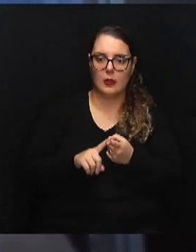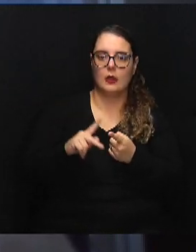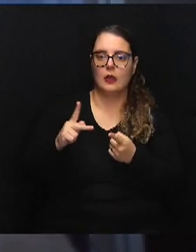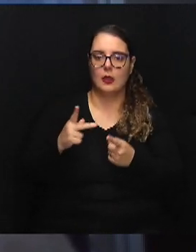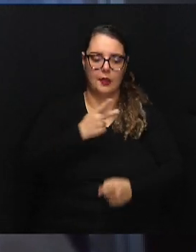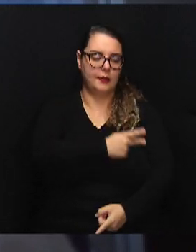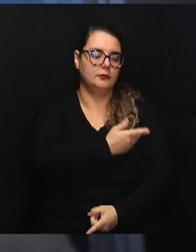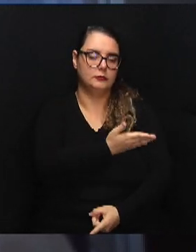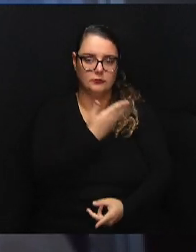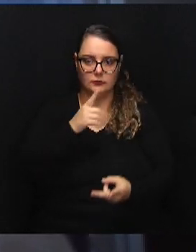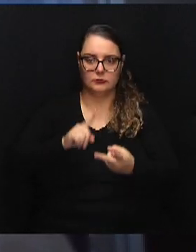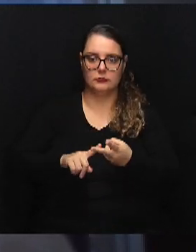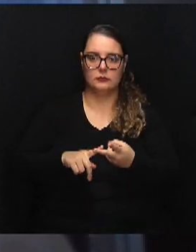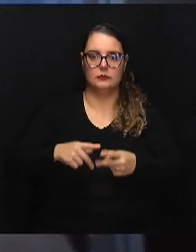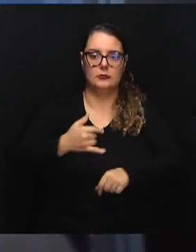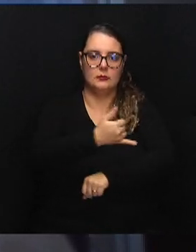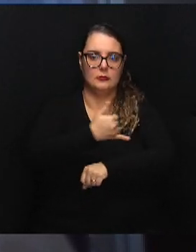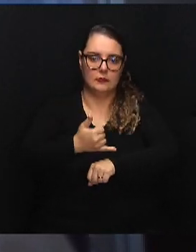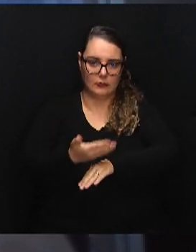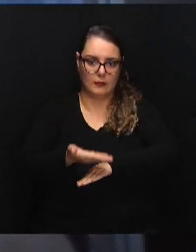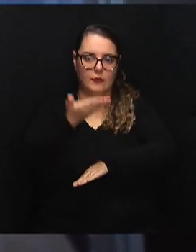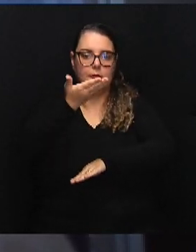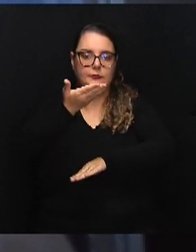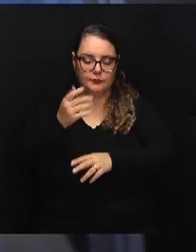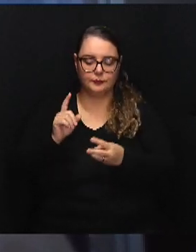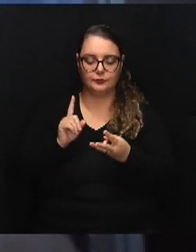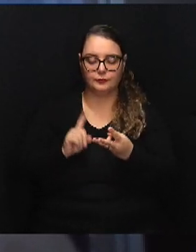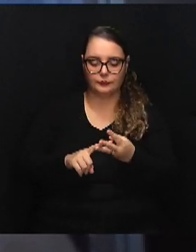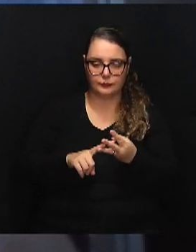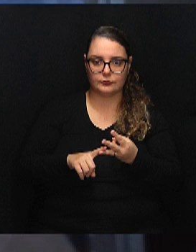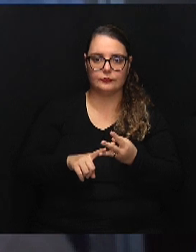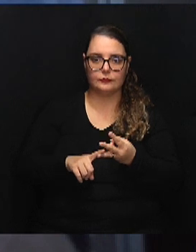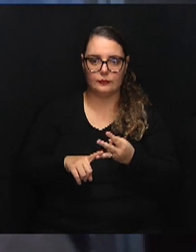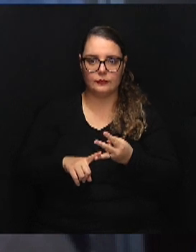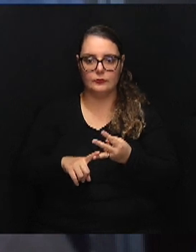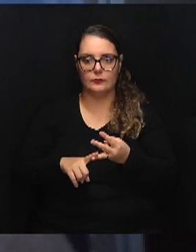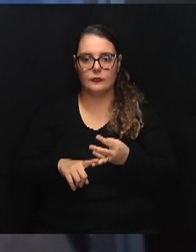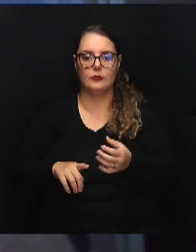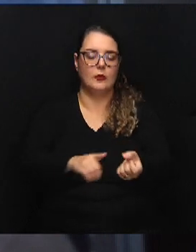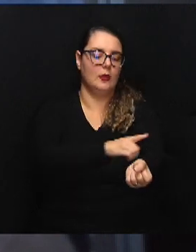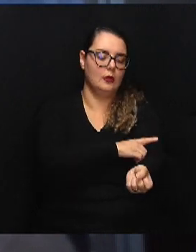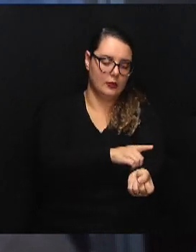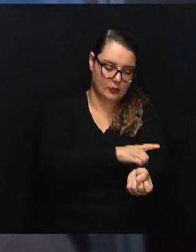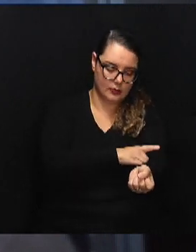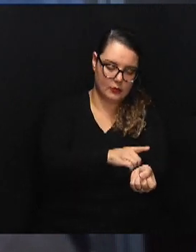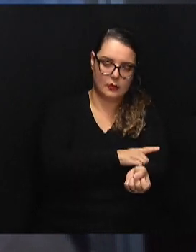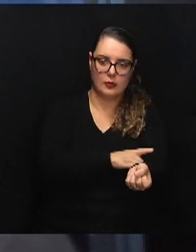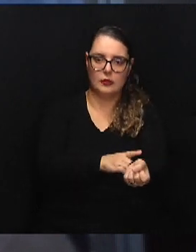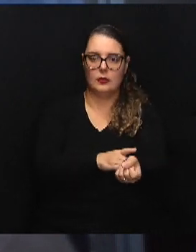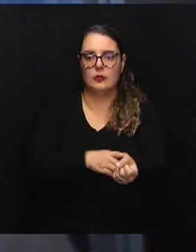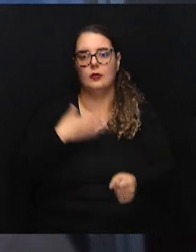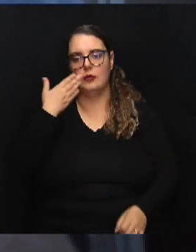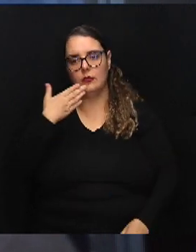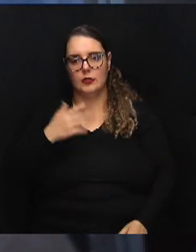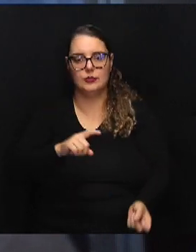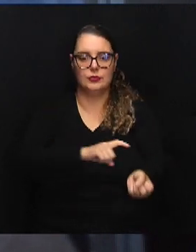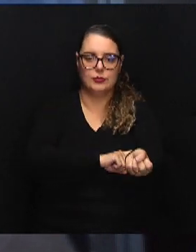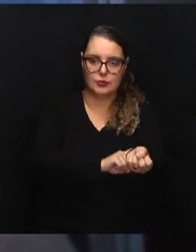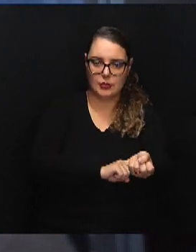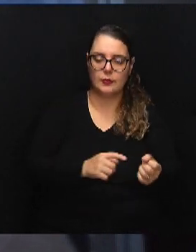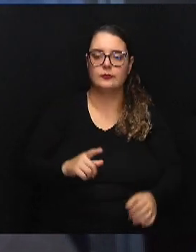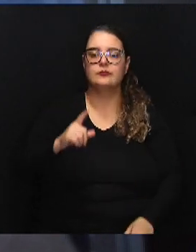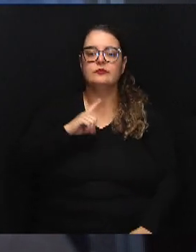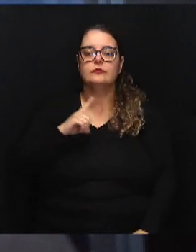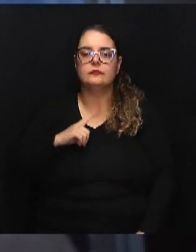hipertensão, a hipercolesterolemia, né? O aumento do colesterol, o diabetes, que é o aumento da glicose do sangue, a gente tem